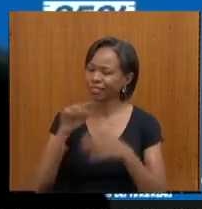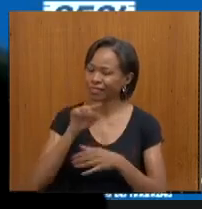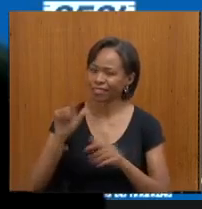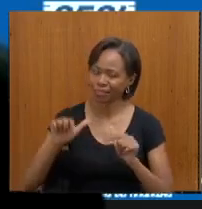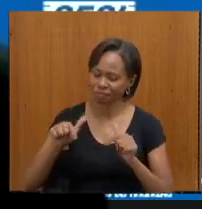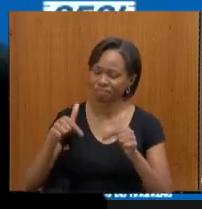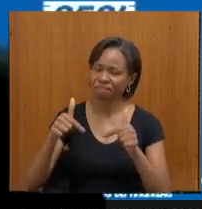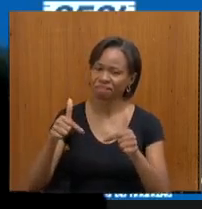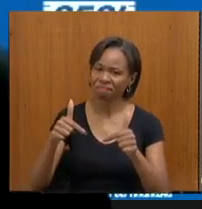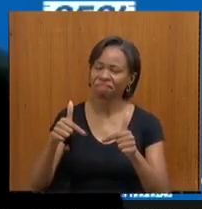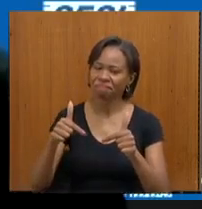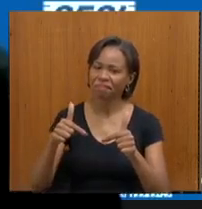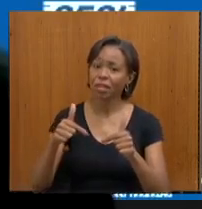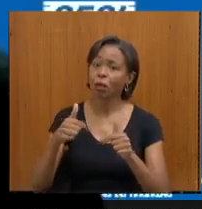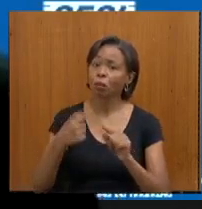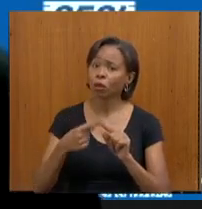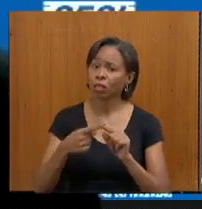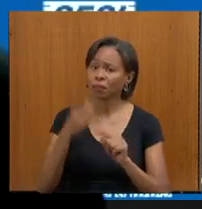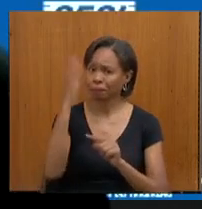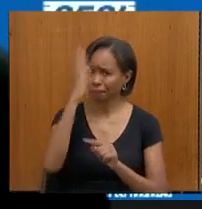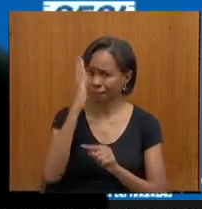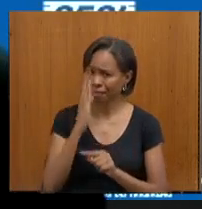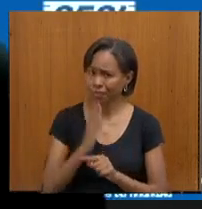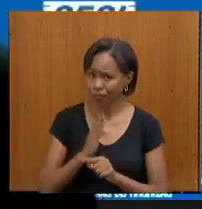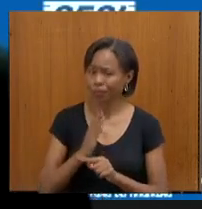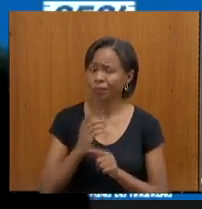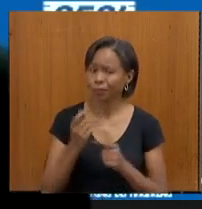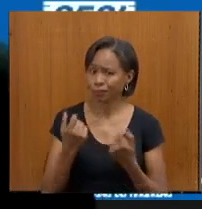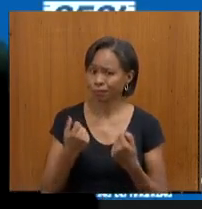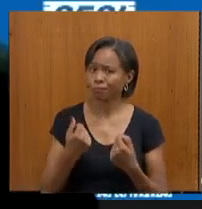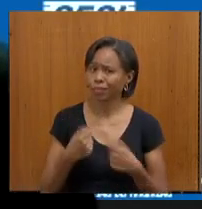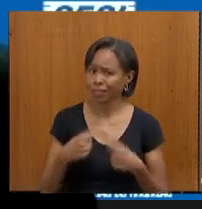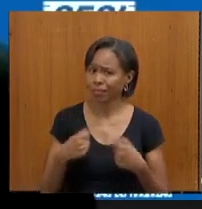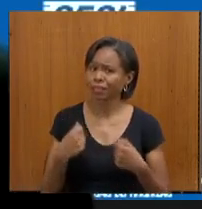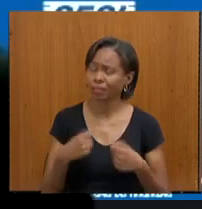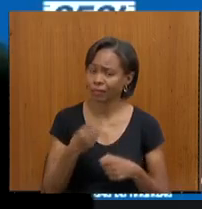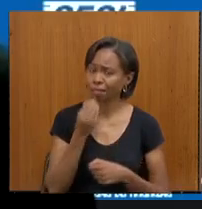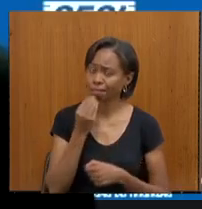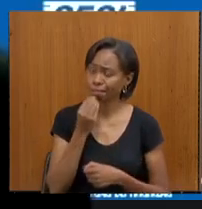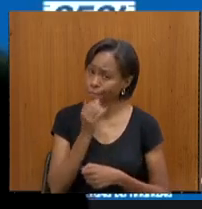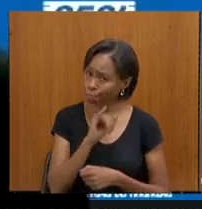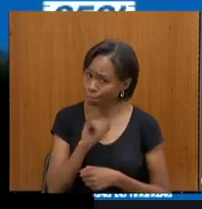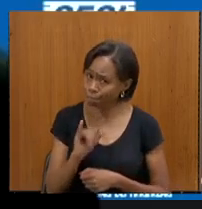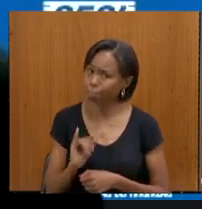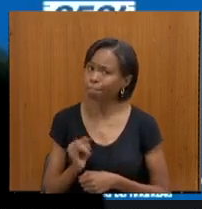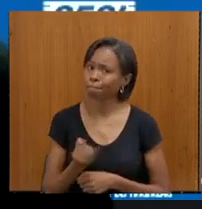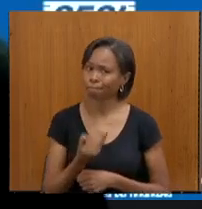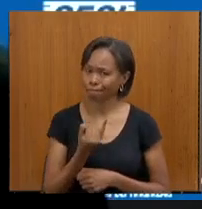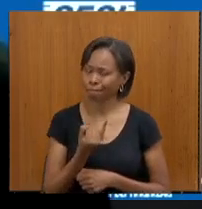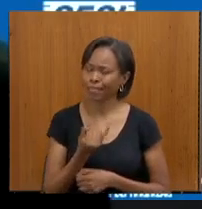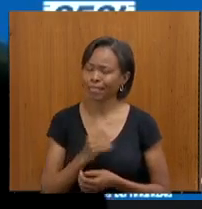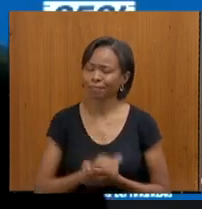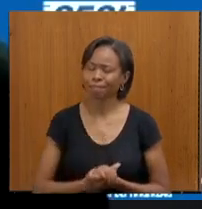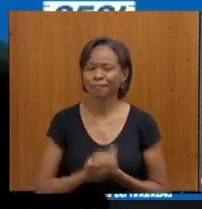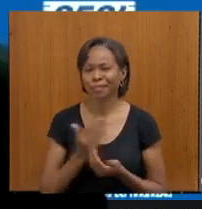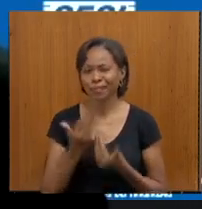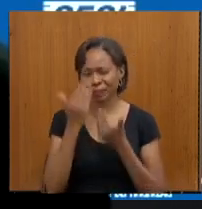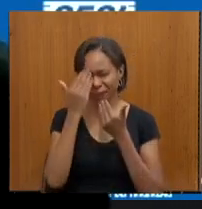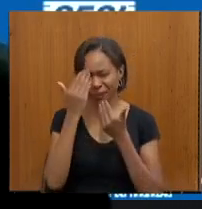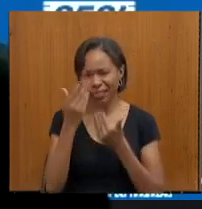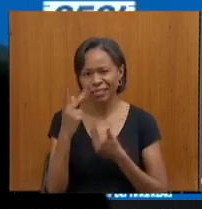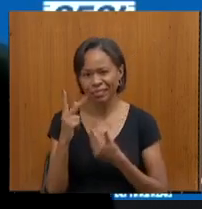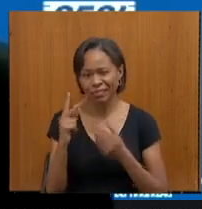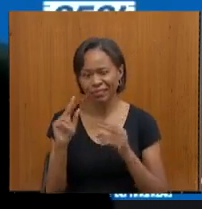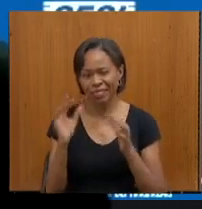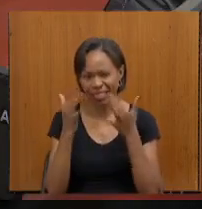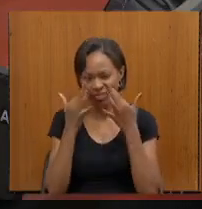iniciativa porque o Brasil precisa para organizar dos pedidos desse Loteca Muito obrigado pela